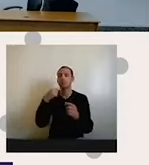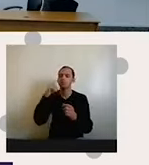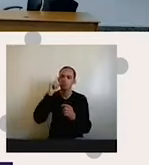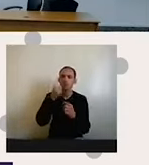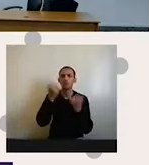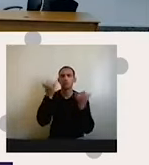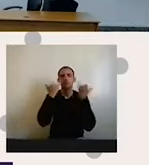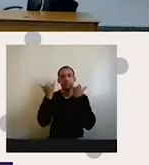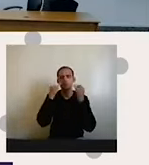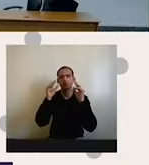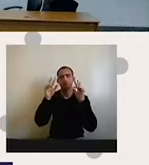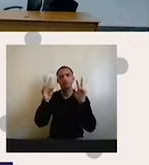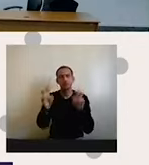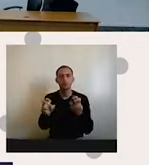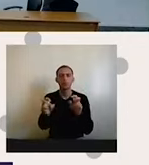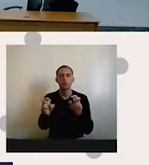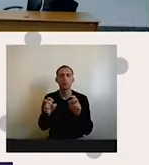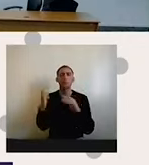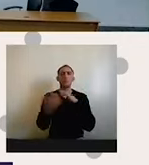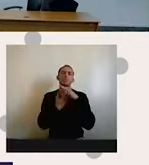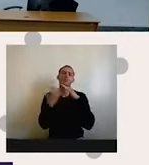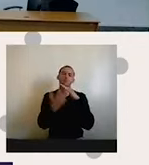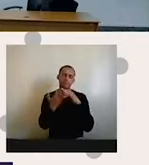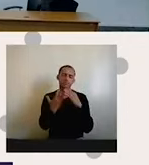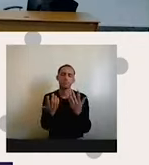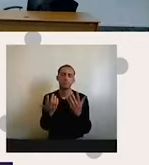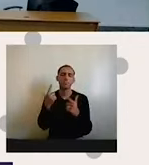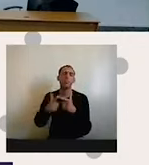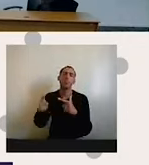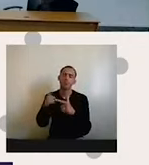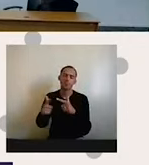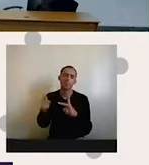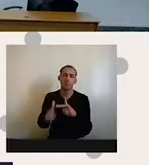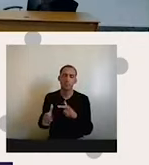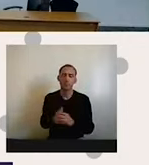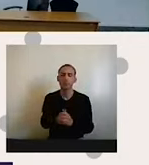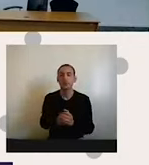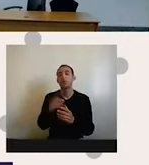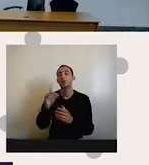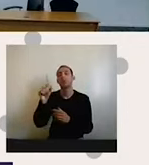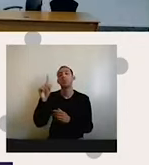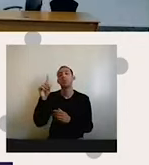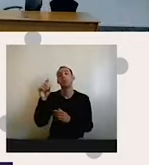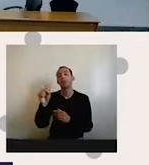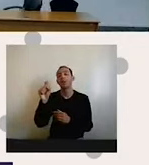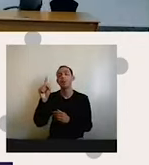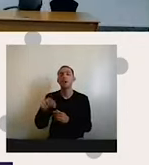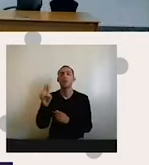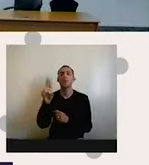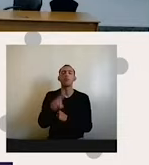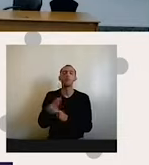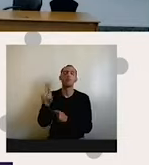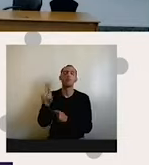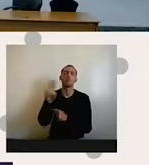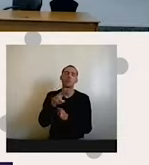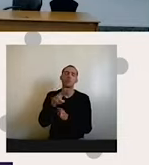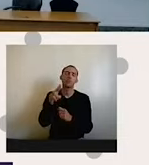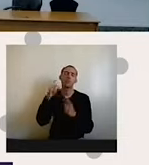com problemas. Então, os dados do Sereste são usados para a gente pensar sobre o nexo